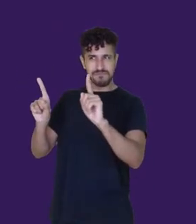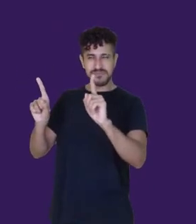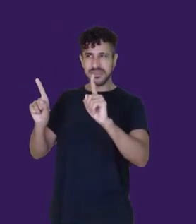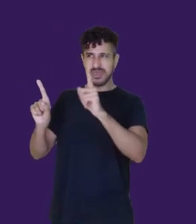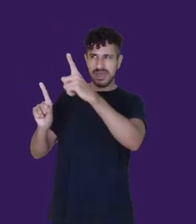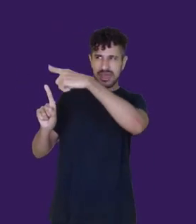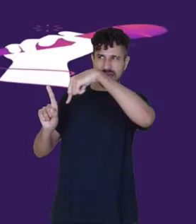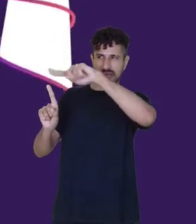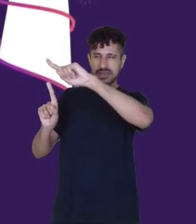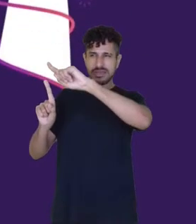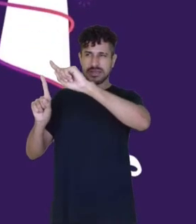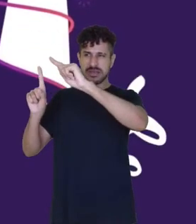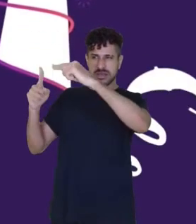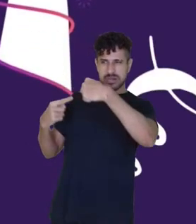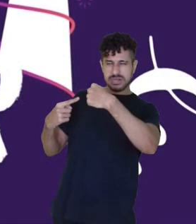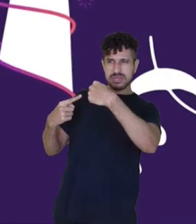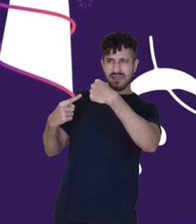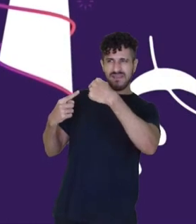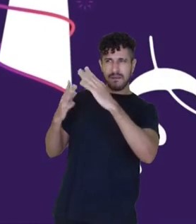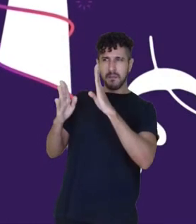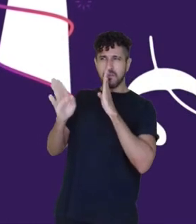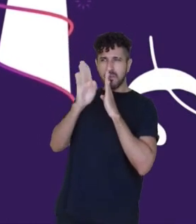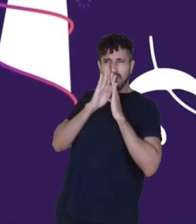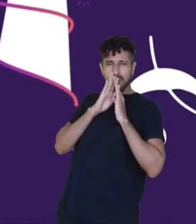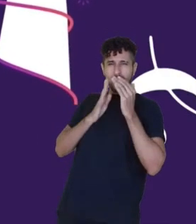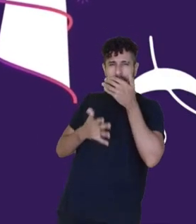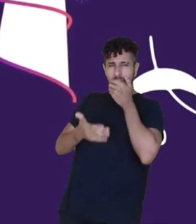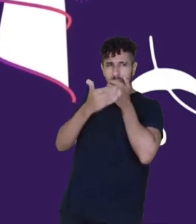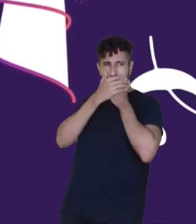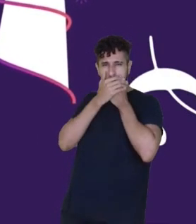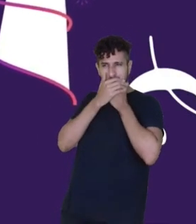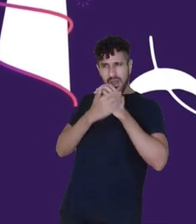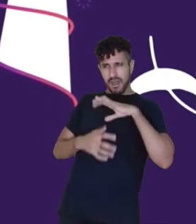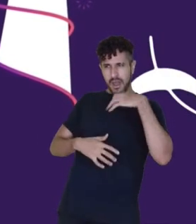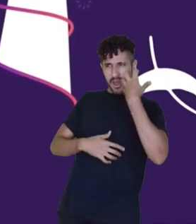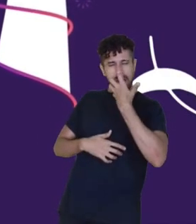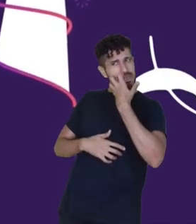Ninguém vai me impedir de cantar e lutar.